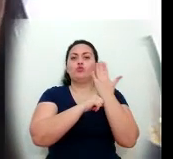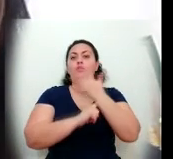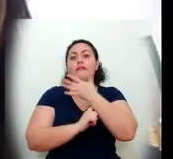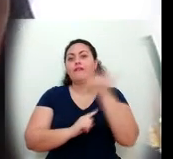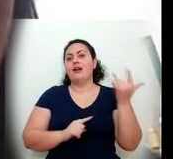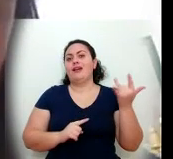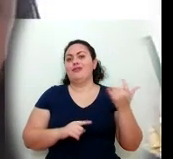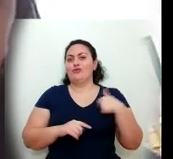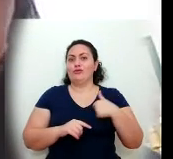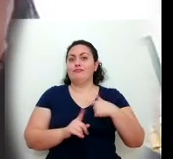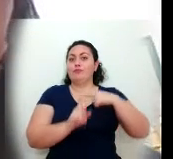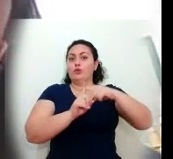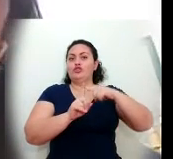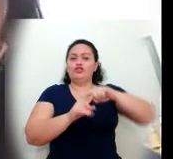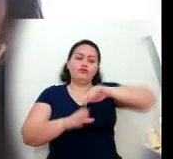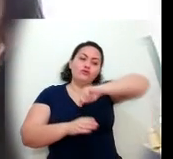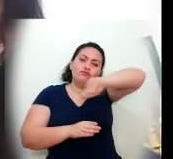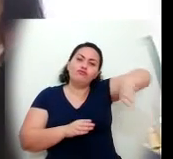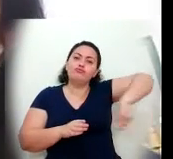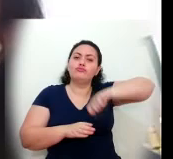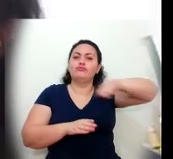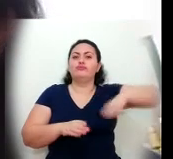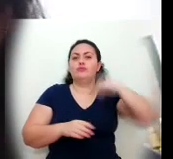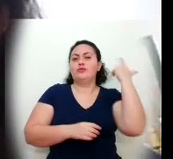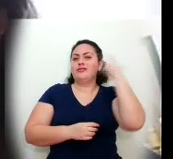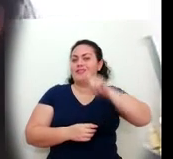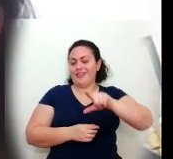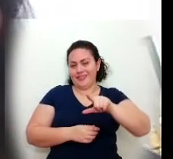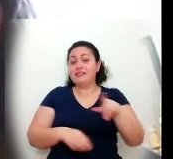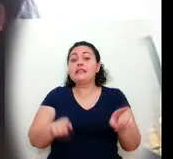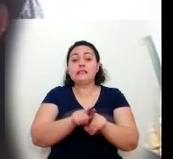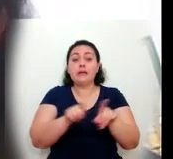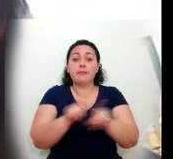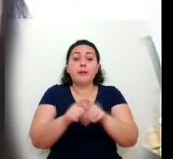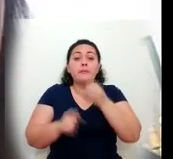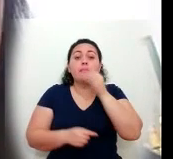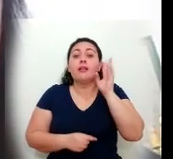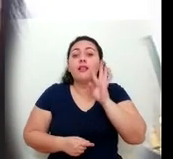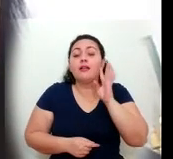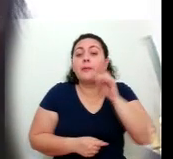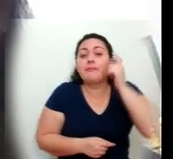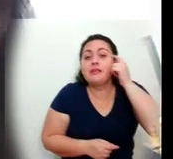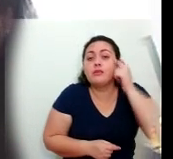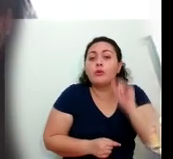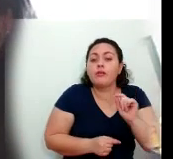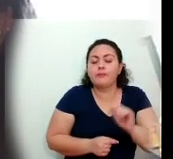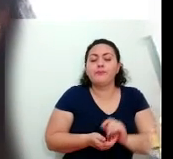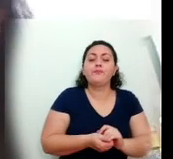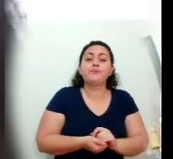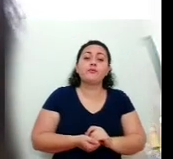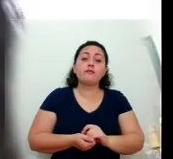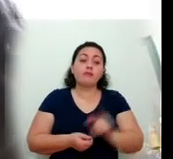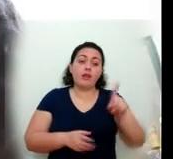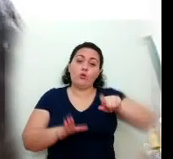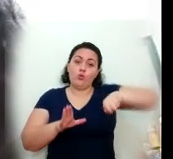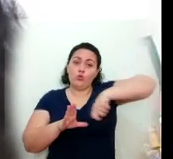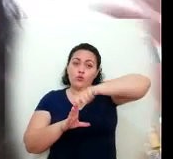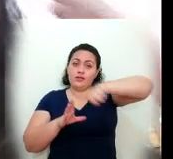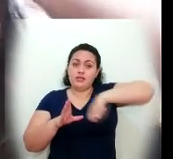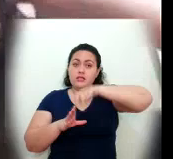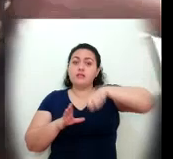dentro da cozinha, né? E acho que também é legal a gente sempre lembrar, assim, que a cozinha, ela